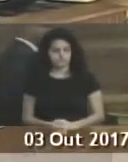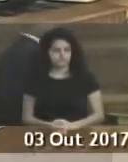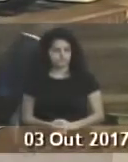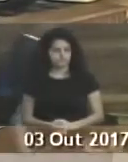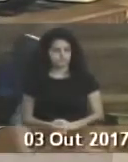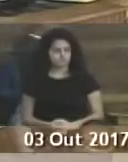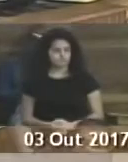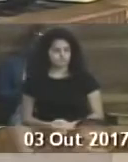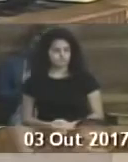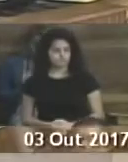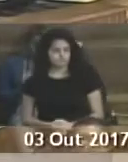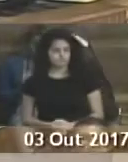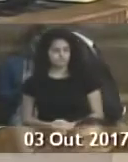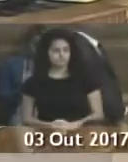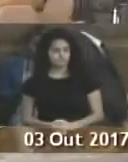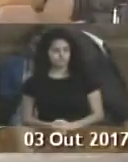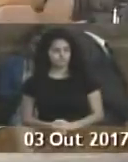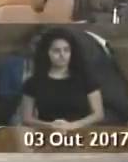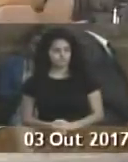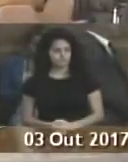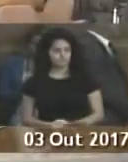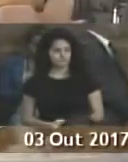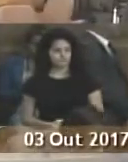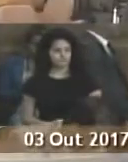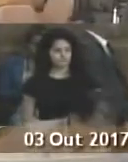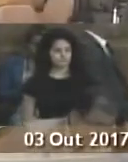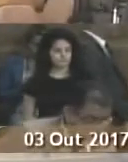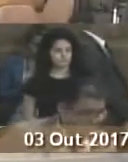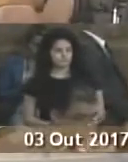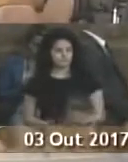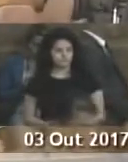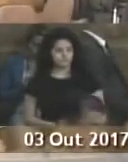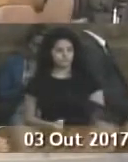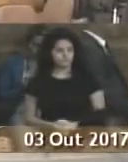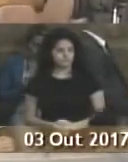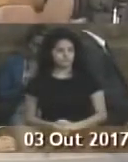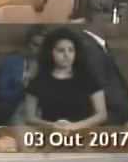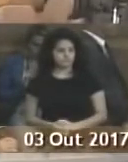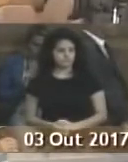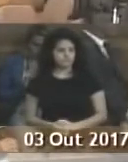Vou botar para... A votação é para votar em